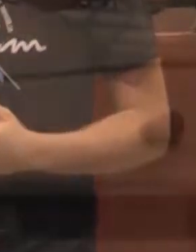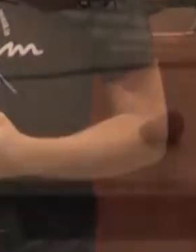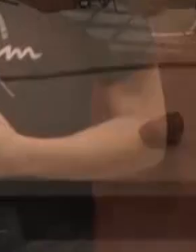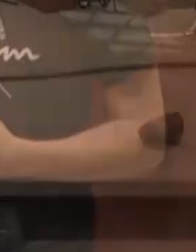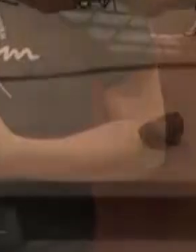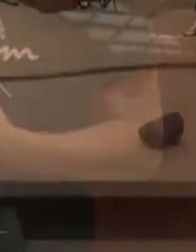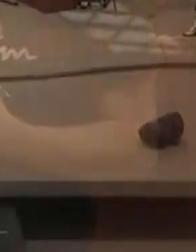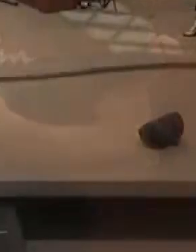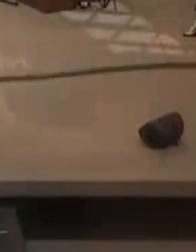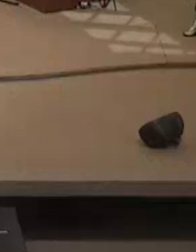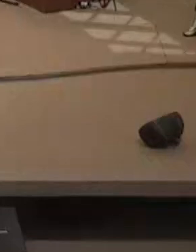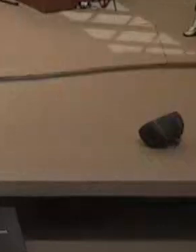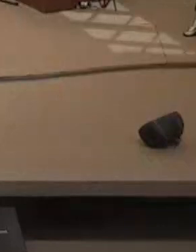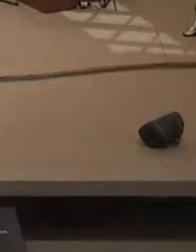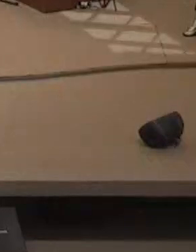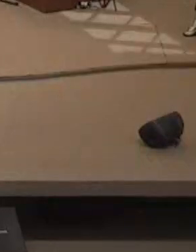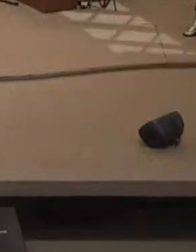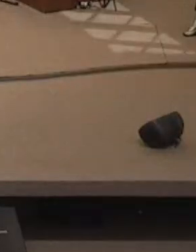Toma o meu